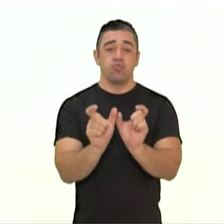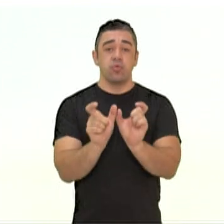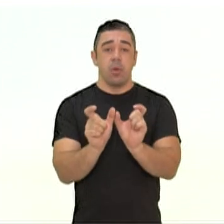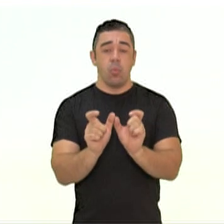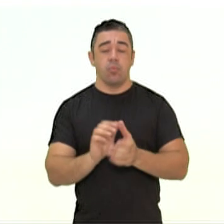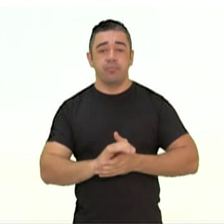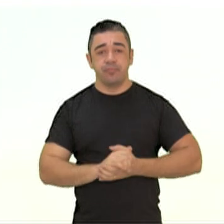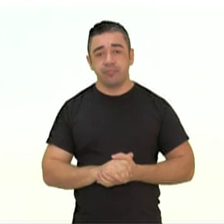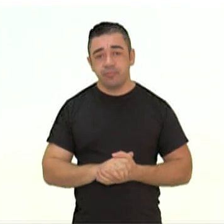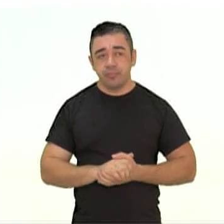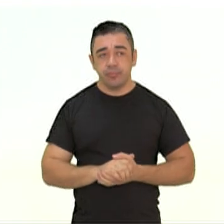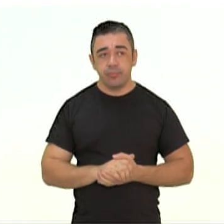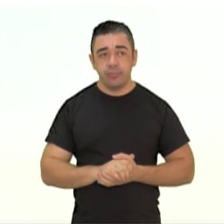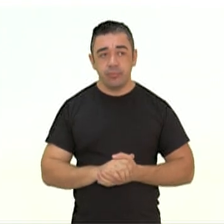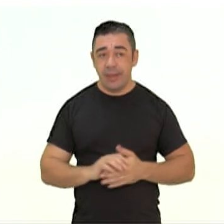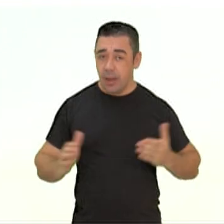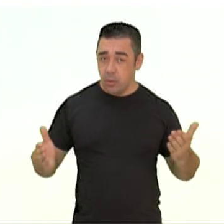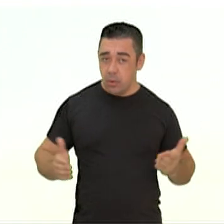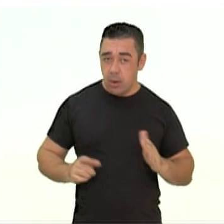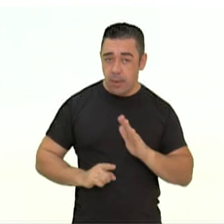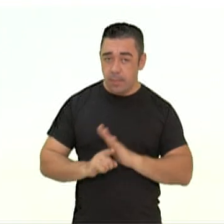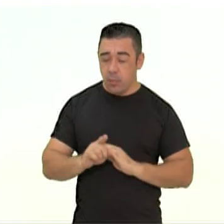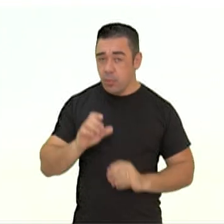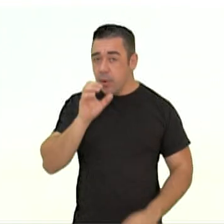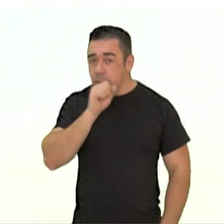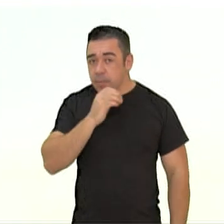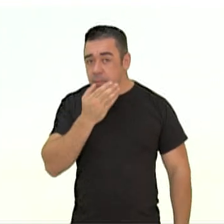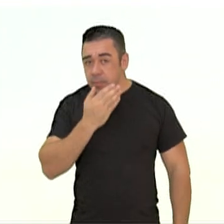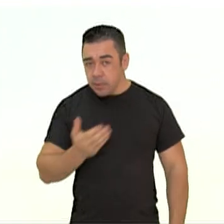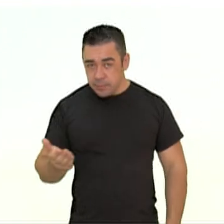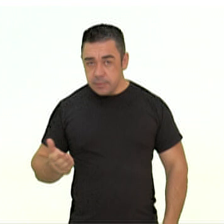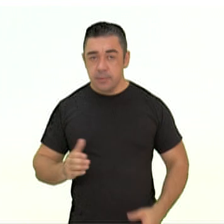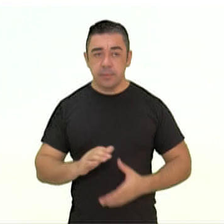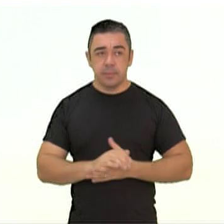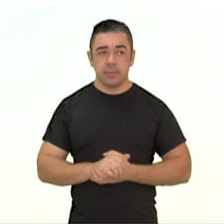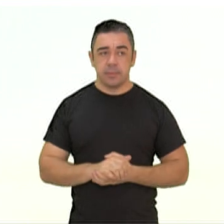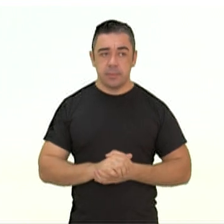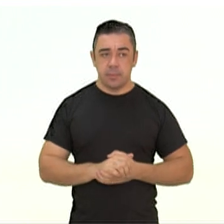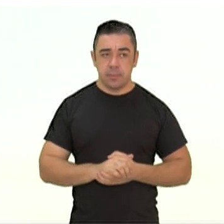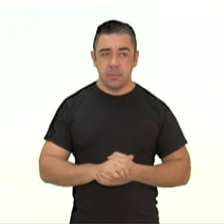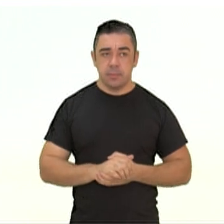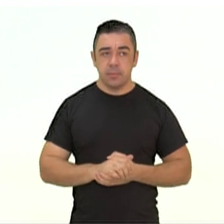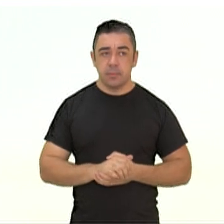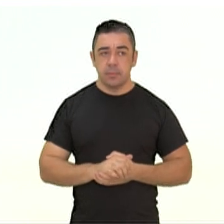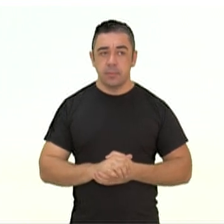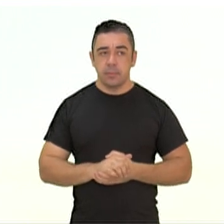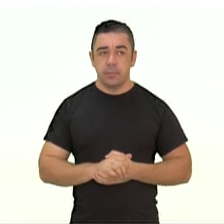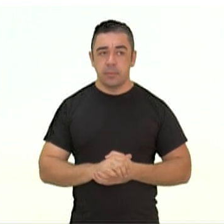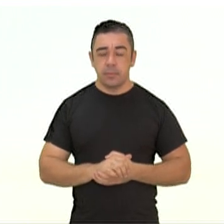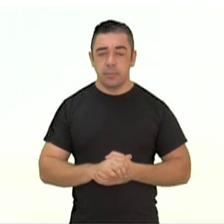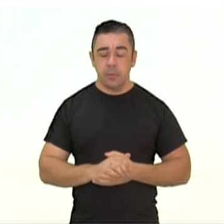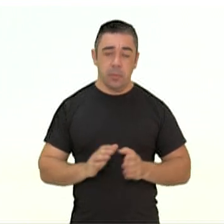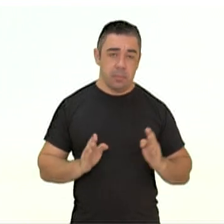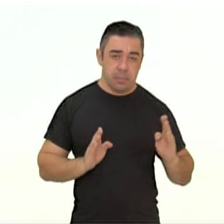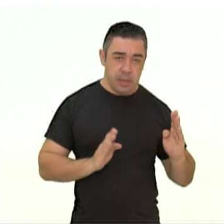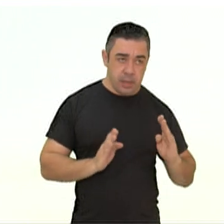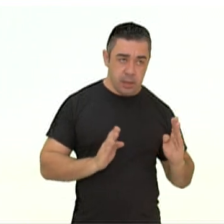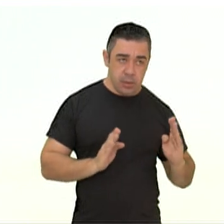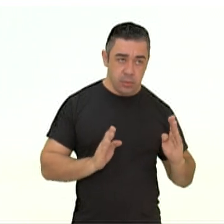conjunções, tá bom? Agora, vamos para o nosso próximo quiz, tá bom? No